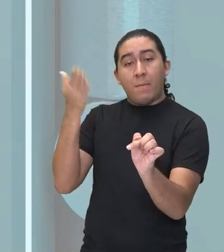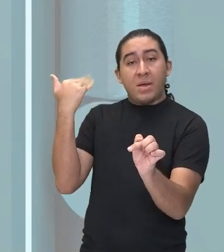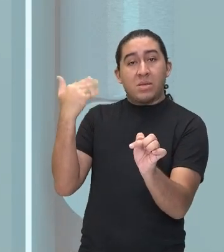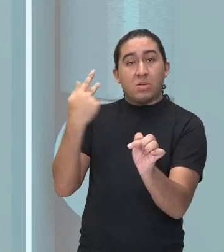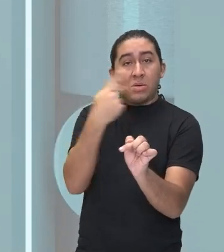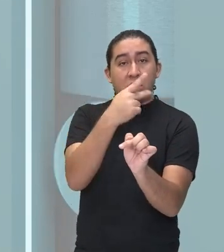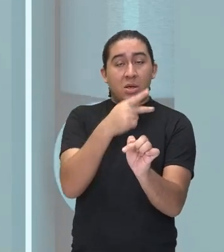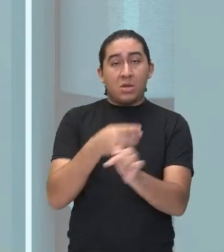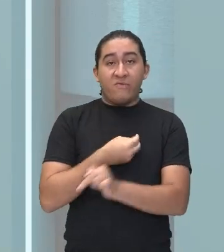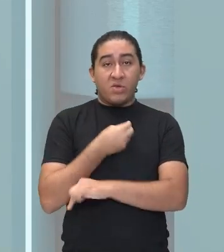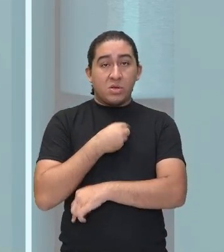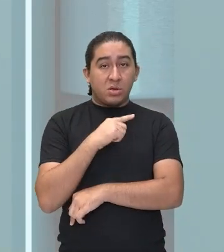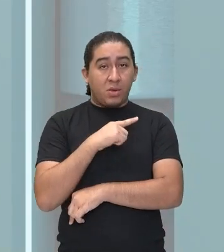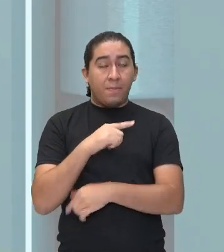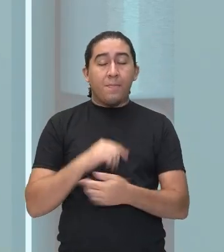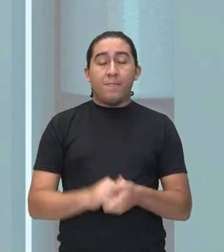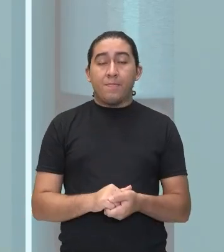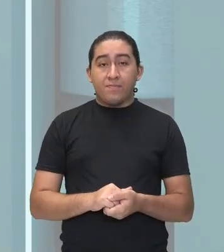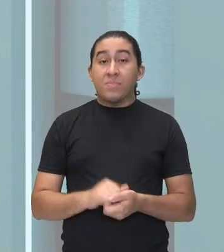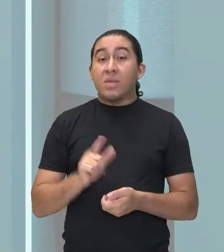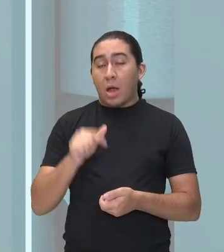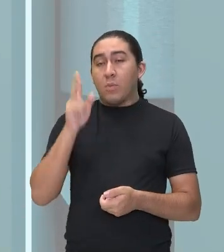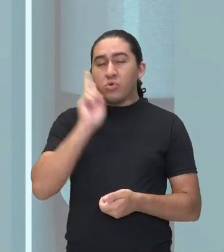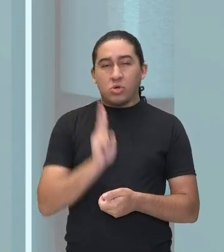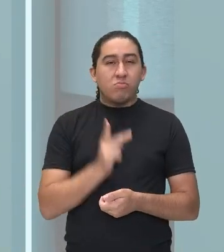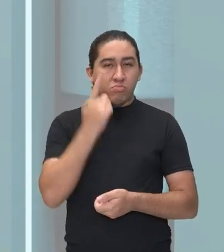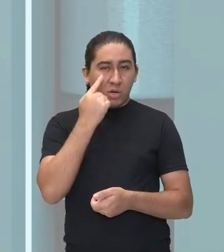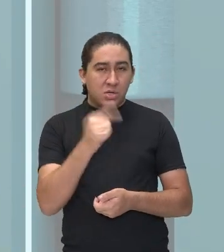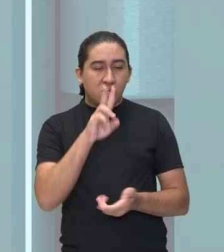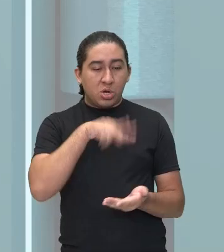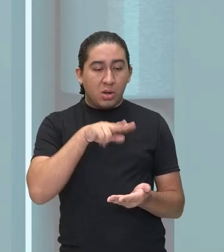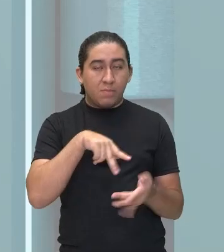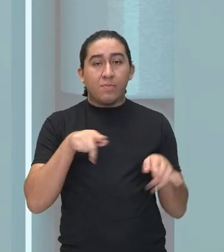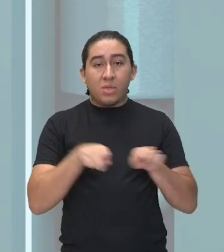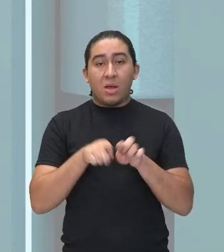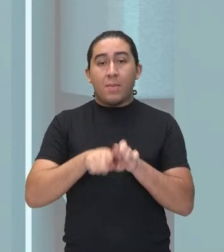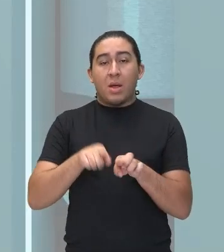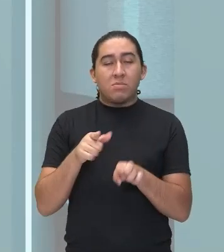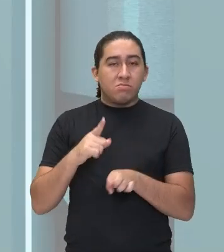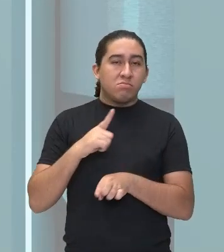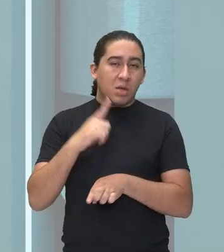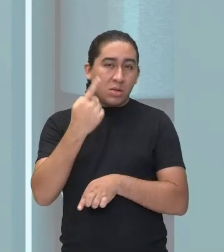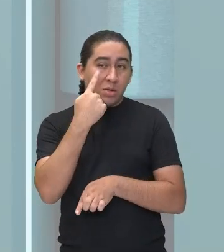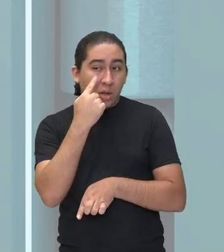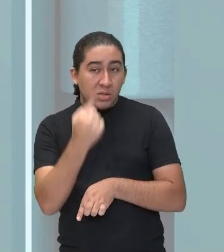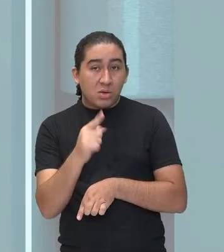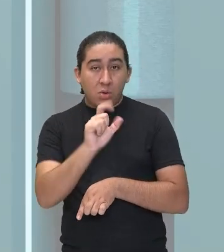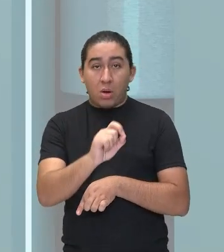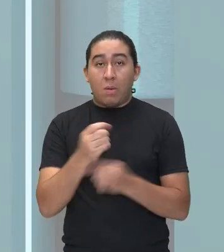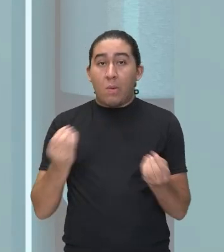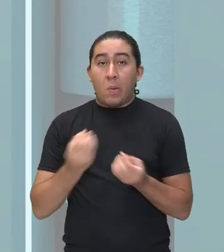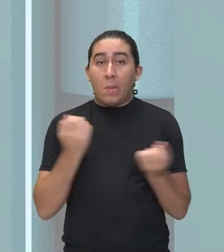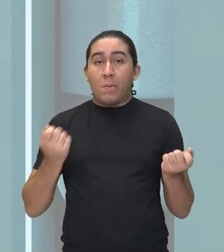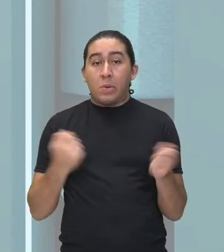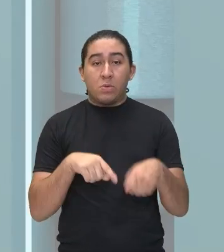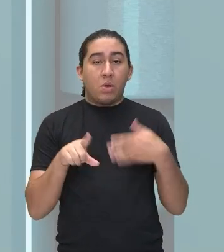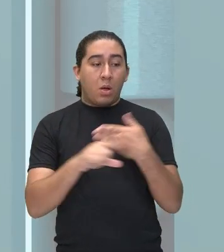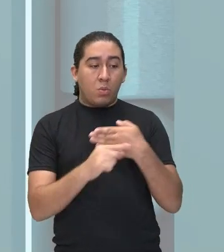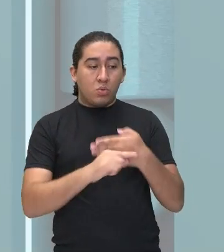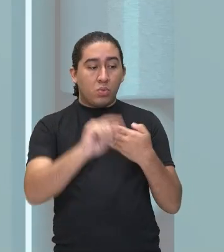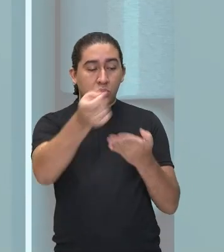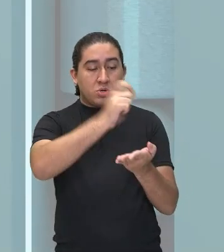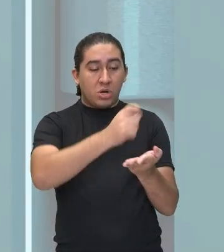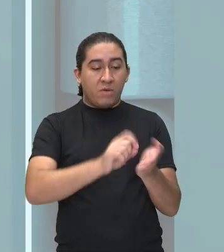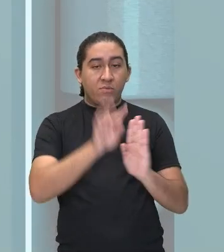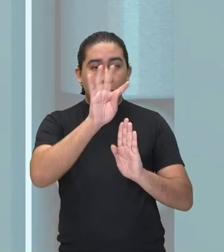vivo. Então é uma história muito interessante de se ler e bastante interessante a forma como ele